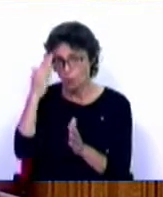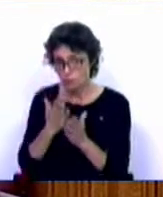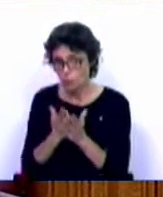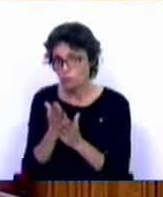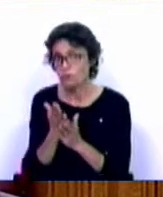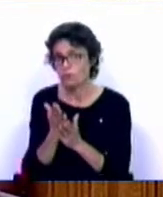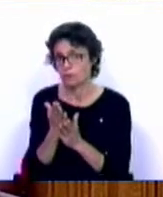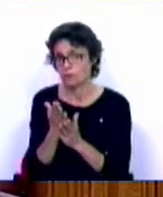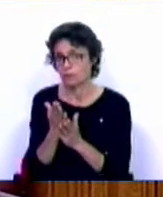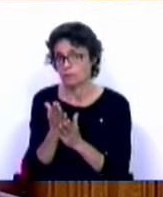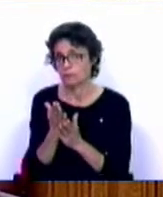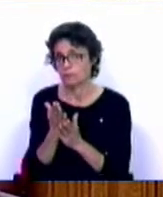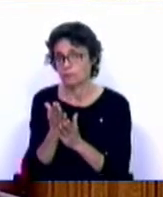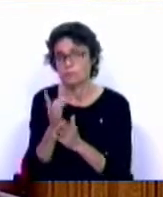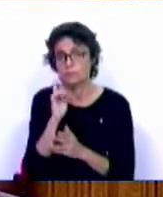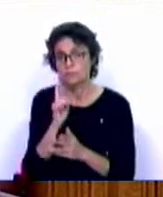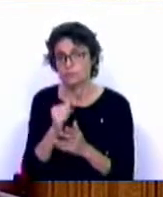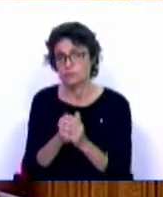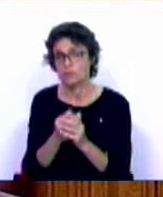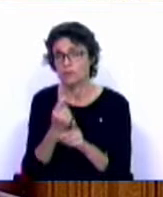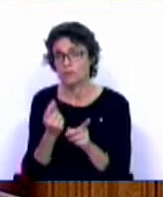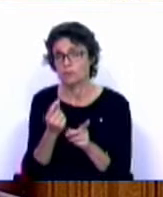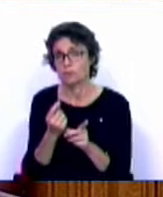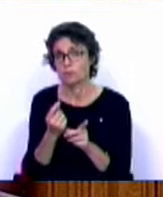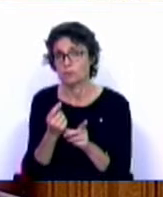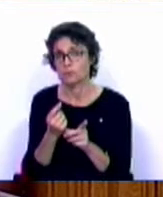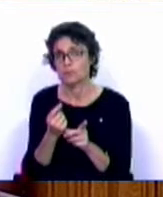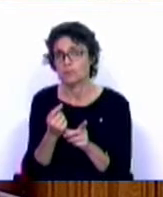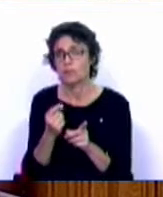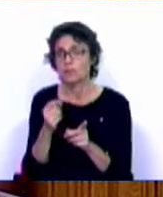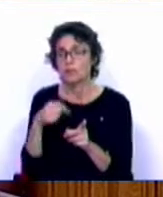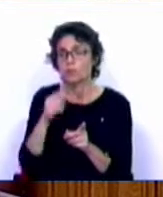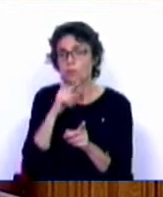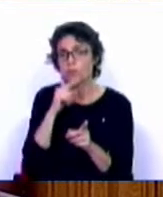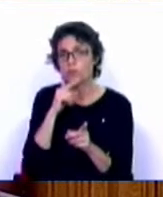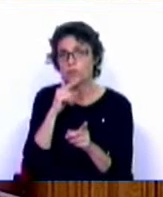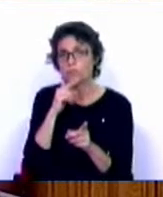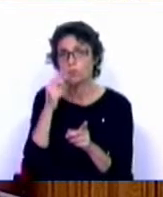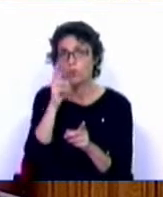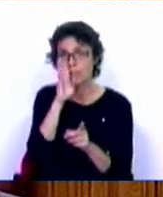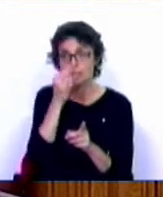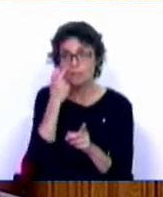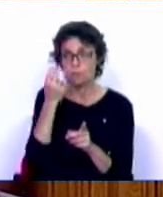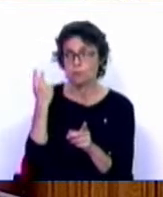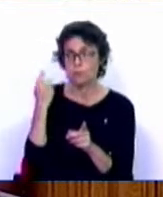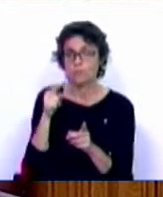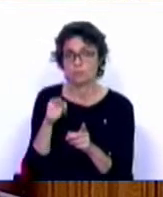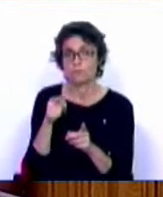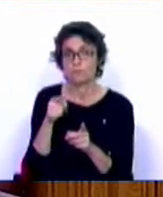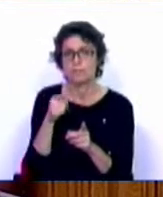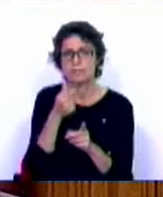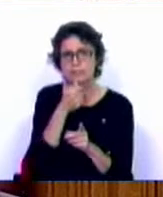mitos fumam e podemos decidir de forma clara e sobre um terreno sólido. Comecei